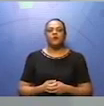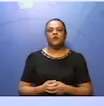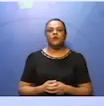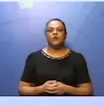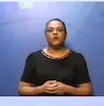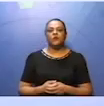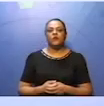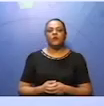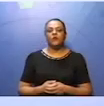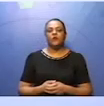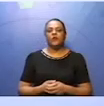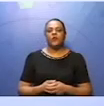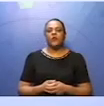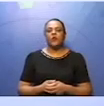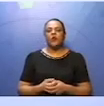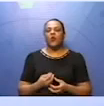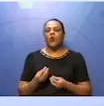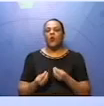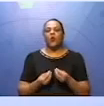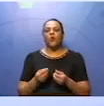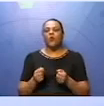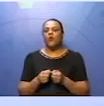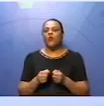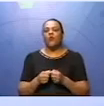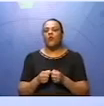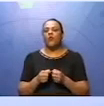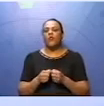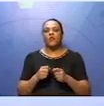Então, para efetuar uma multiplicação